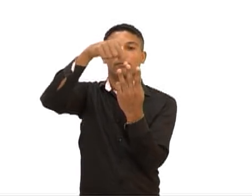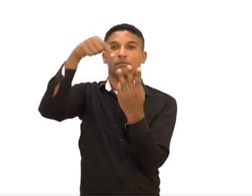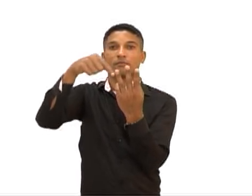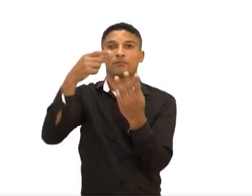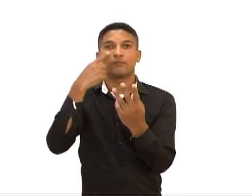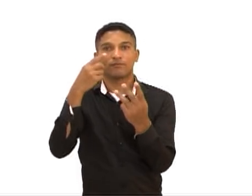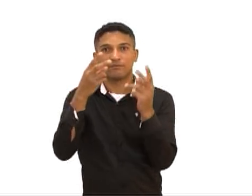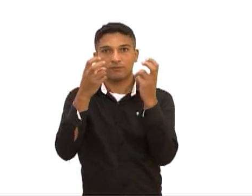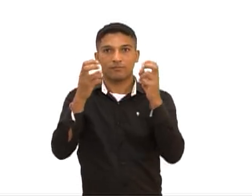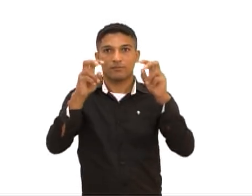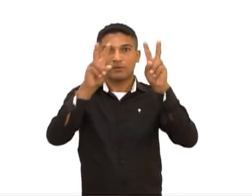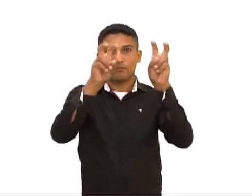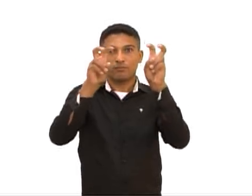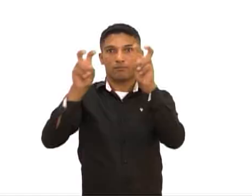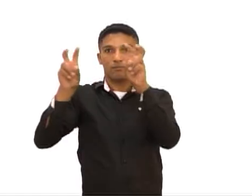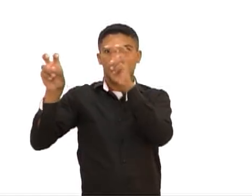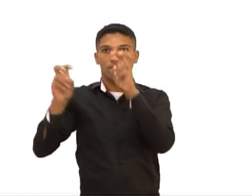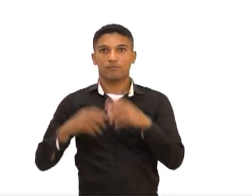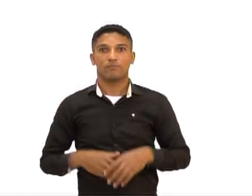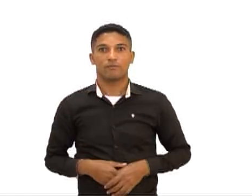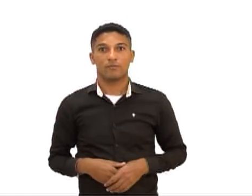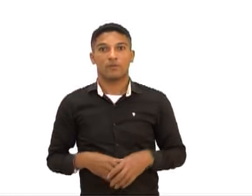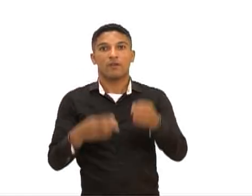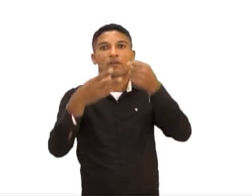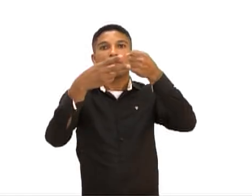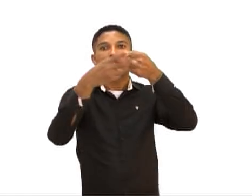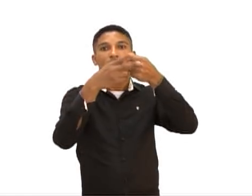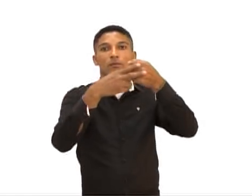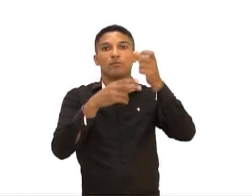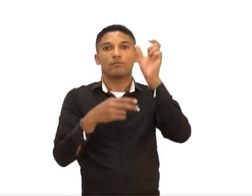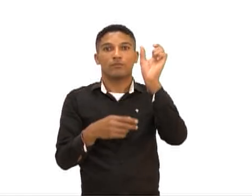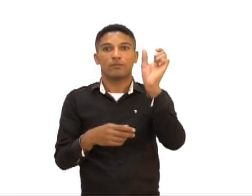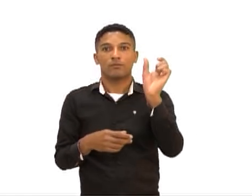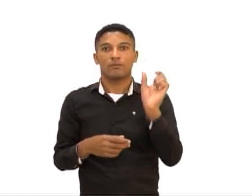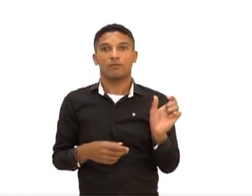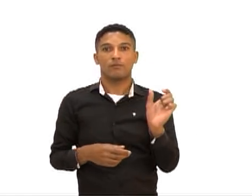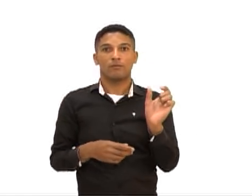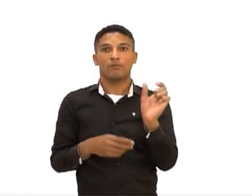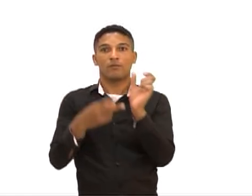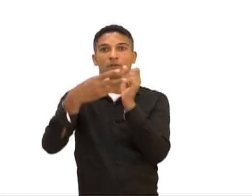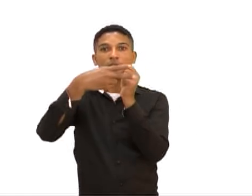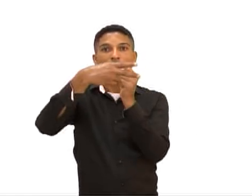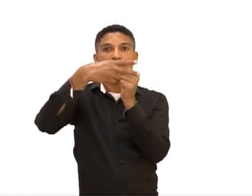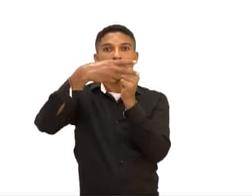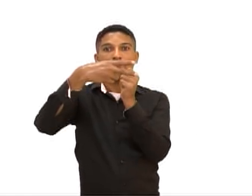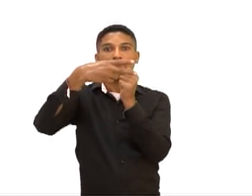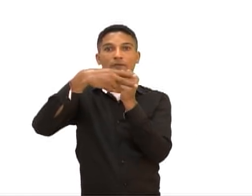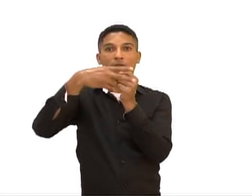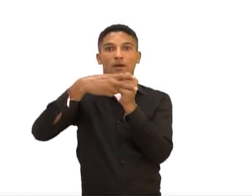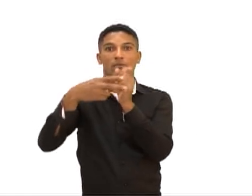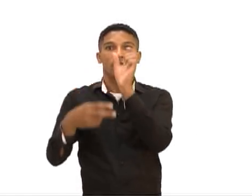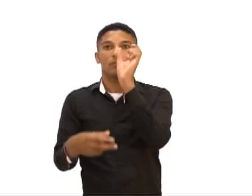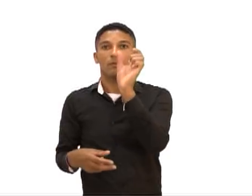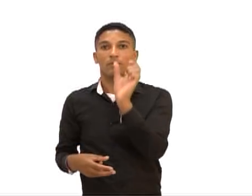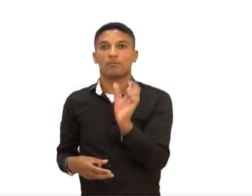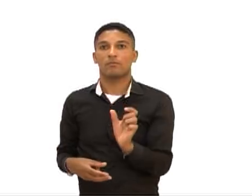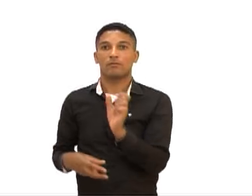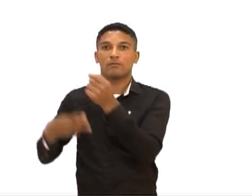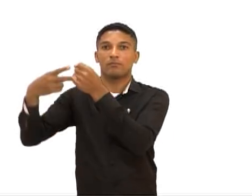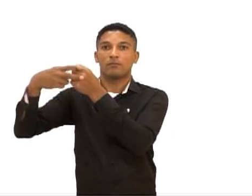eu doe, que tu does, que ele doe. Que nós doemos, que vós doeis e que eles